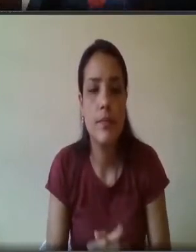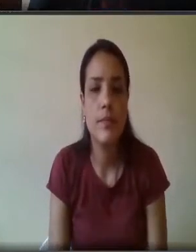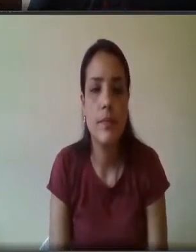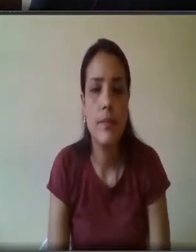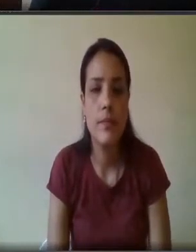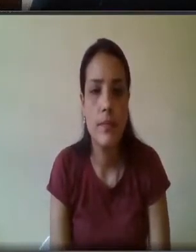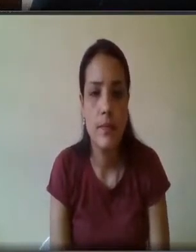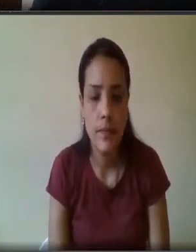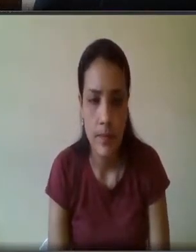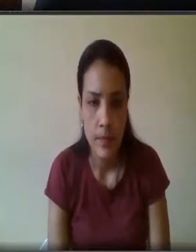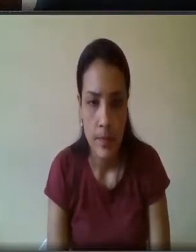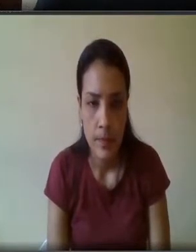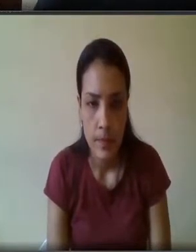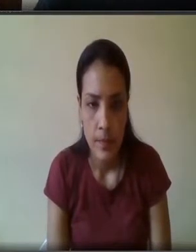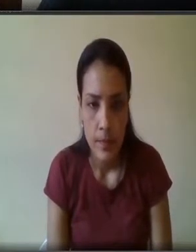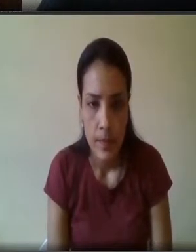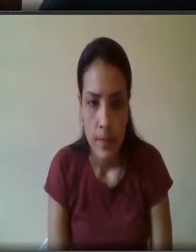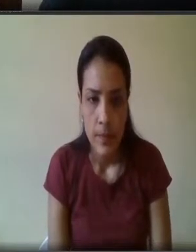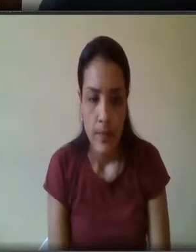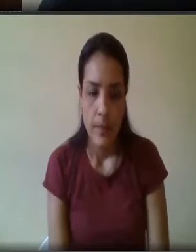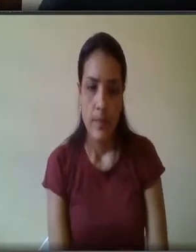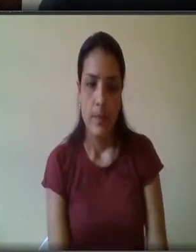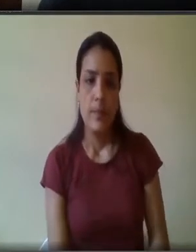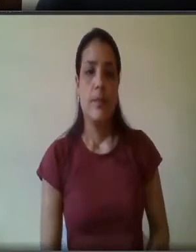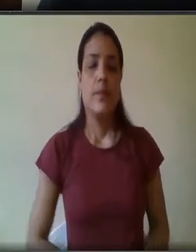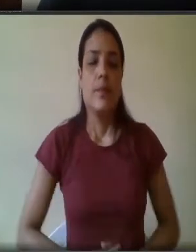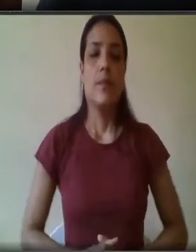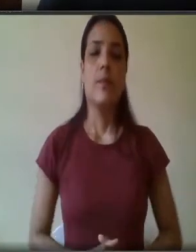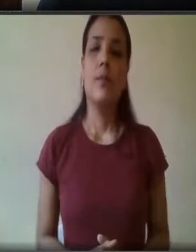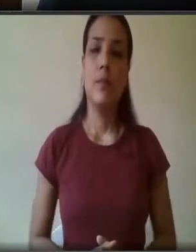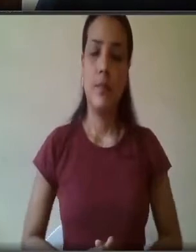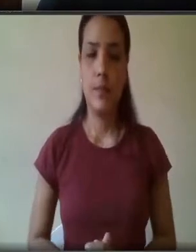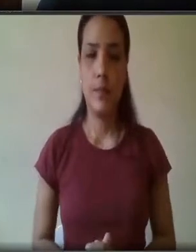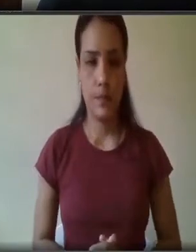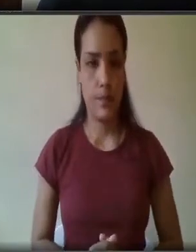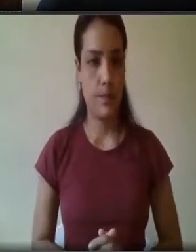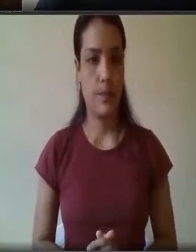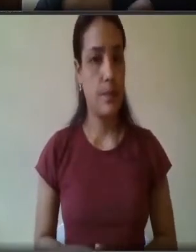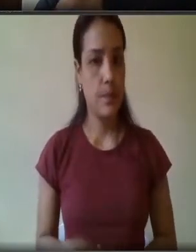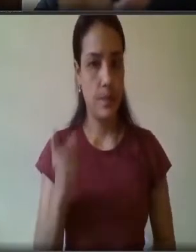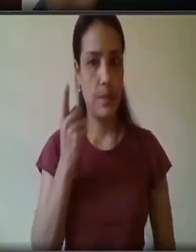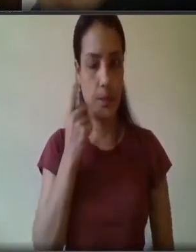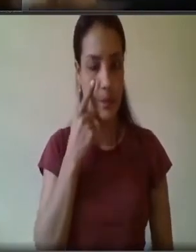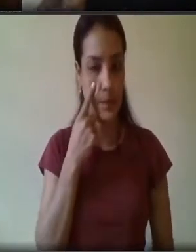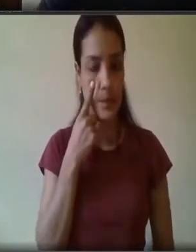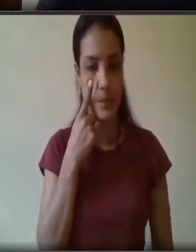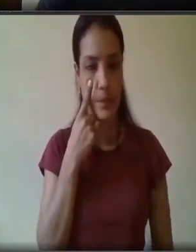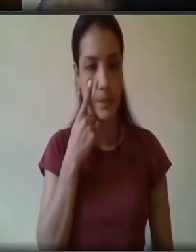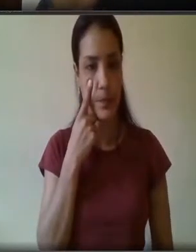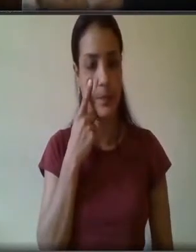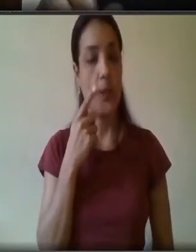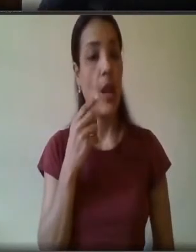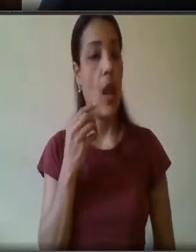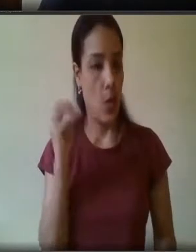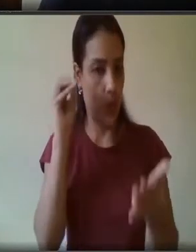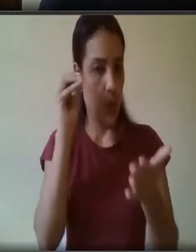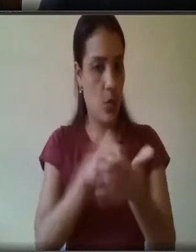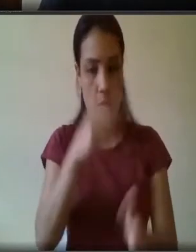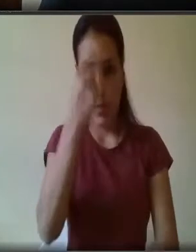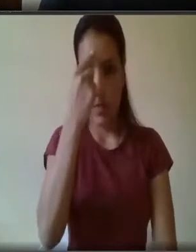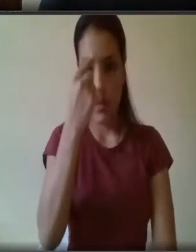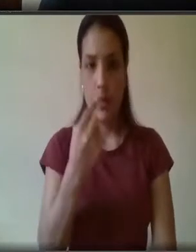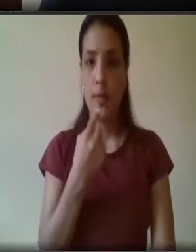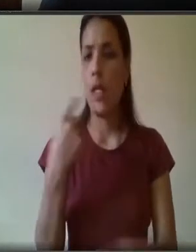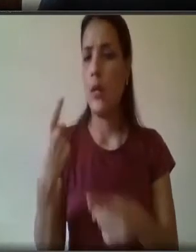o oposto. Mas olha só, eu comecei, eu botei essa imagem porque o Rio Grande do Sul é um lugar que tem